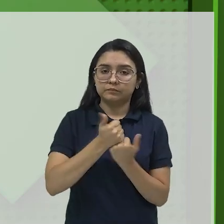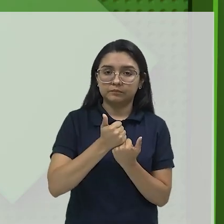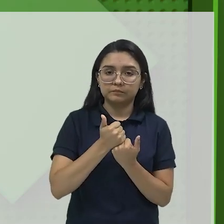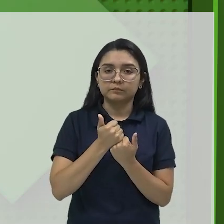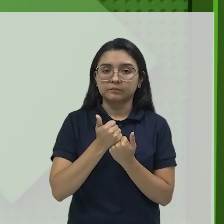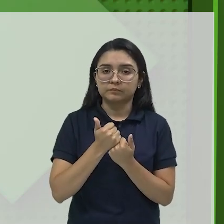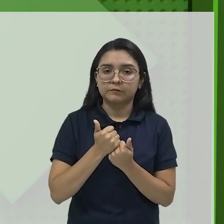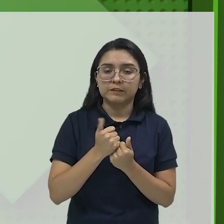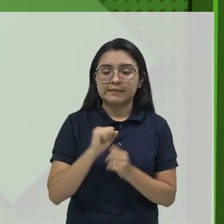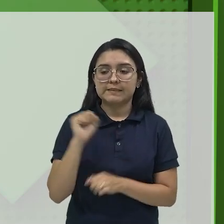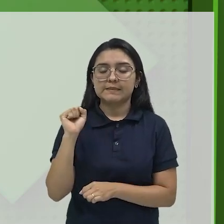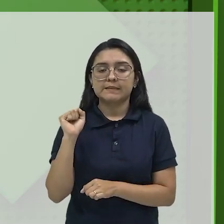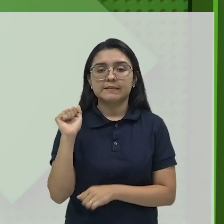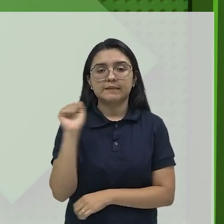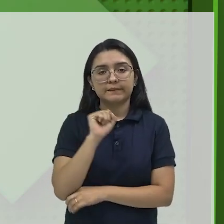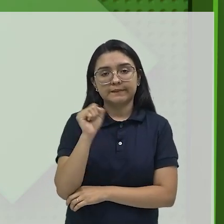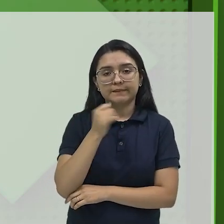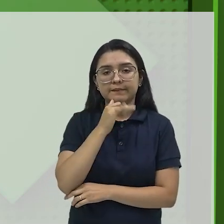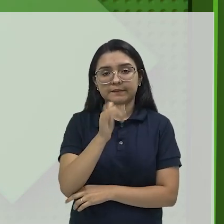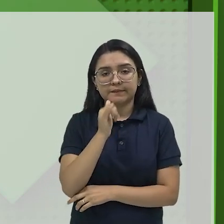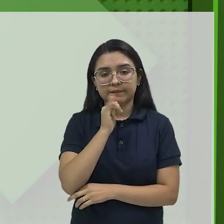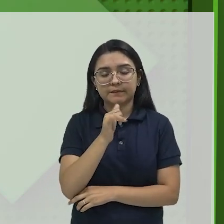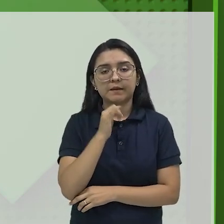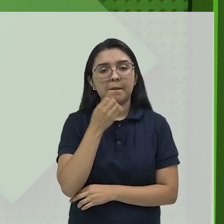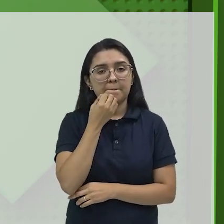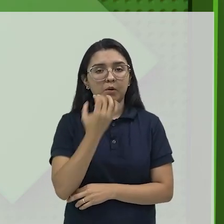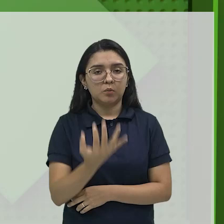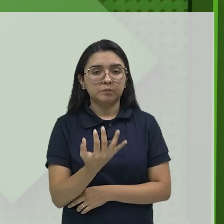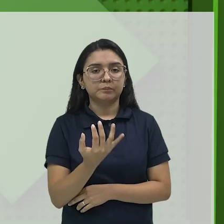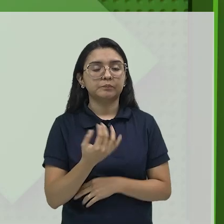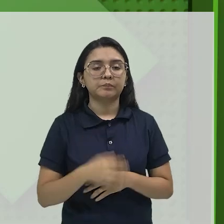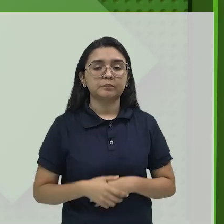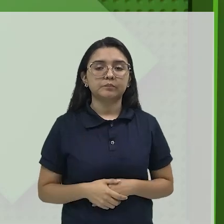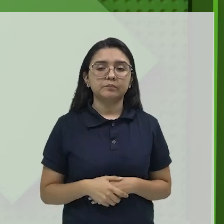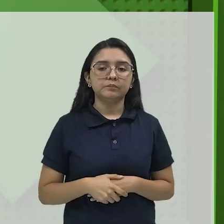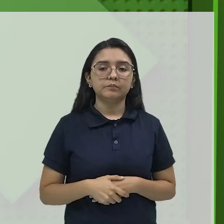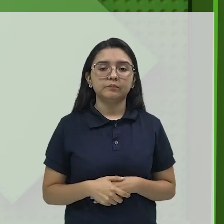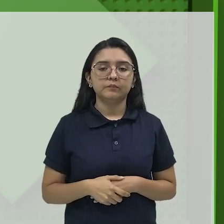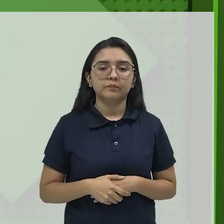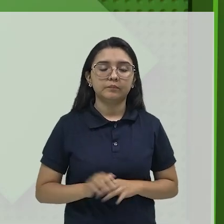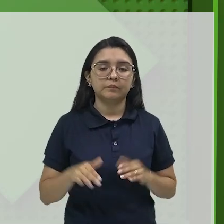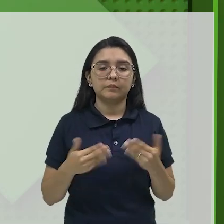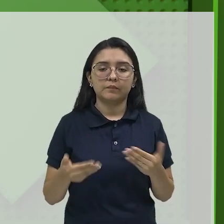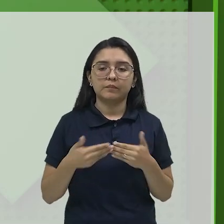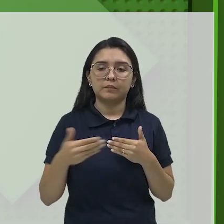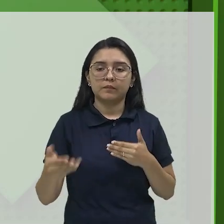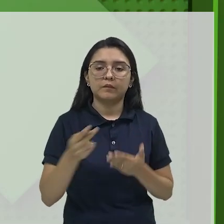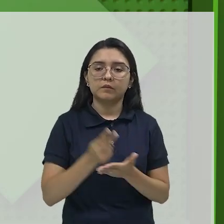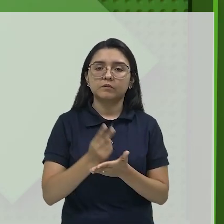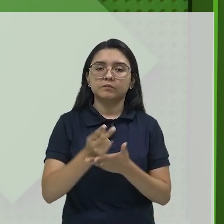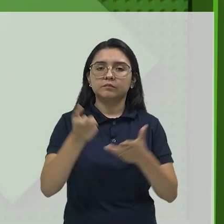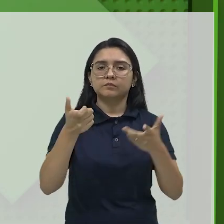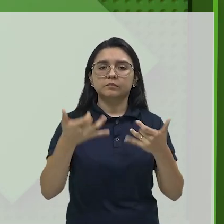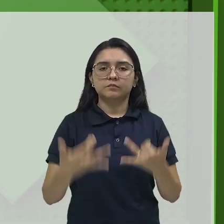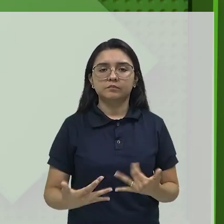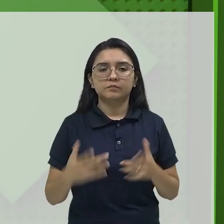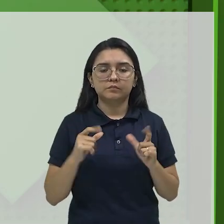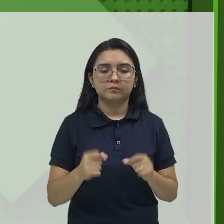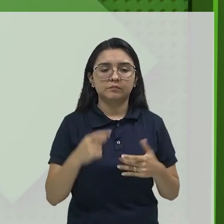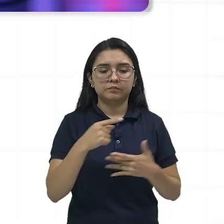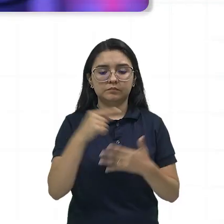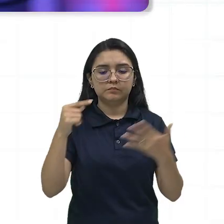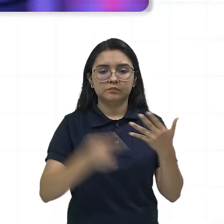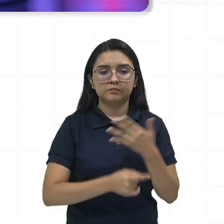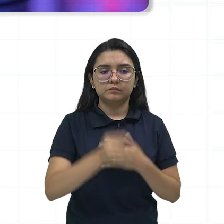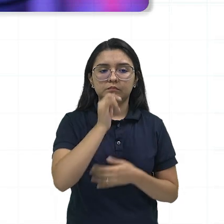substituição para carros elétricos para o meio ambiente, isso é muito bom, né? Vamos aí continuar falando sobre